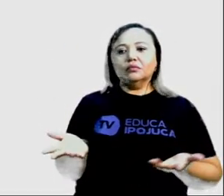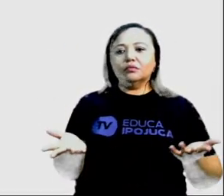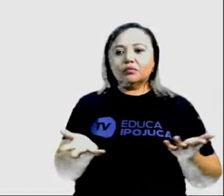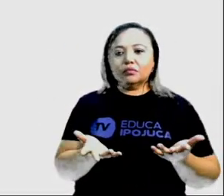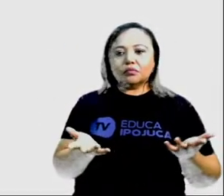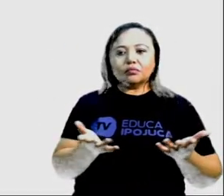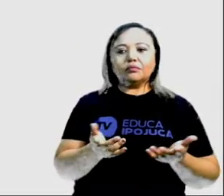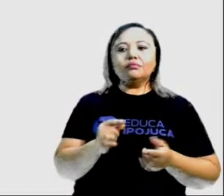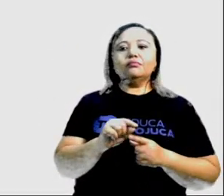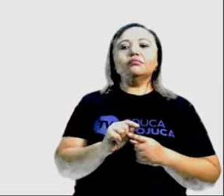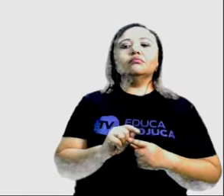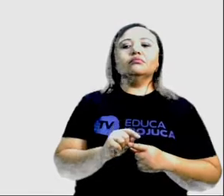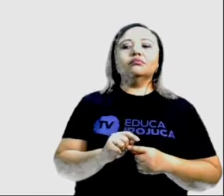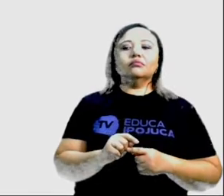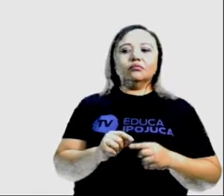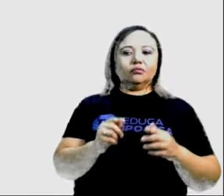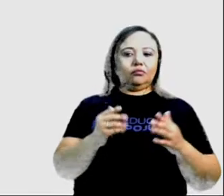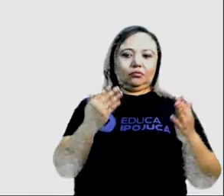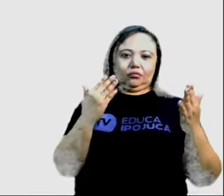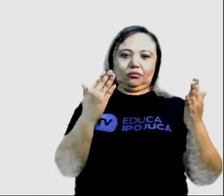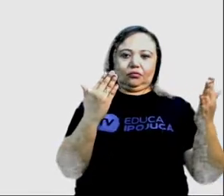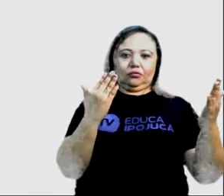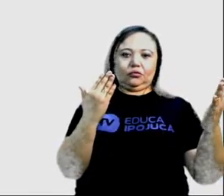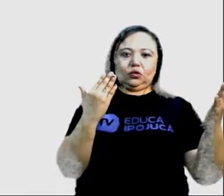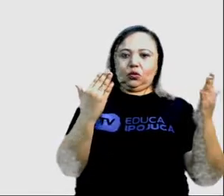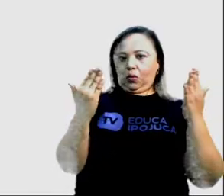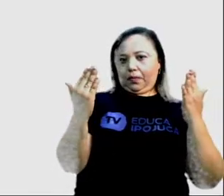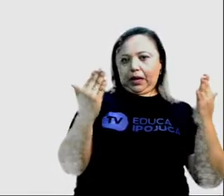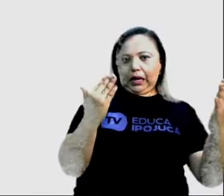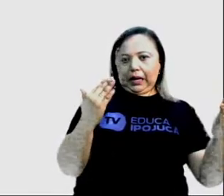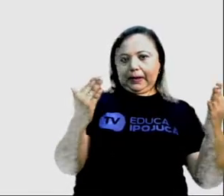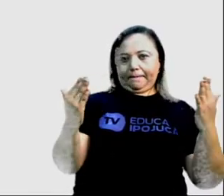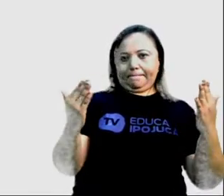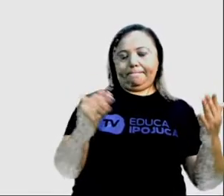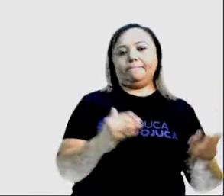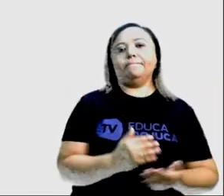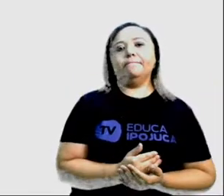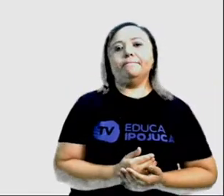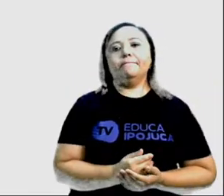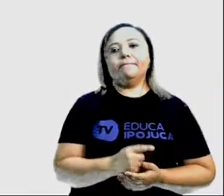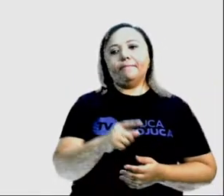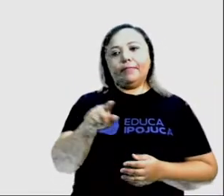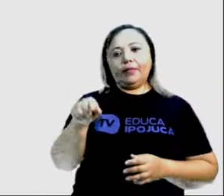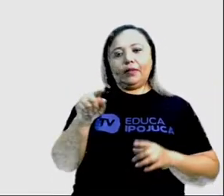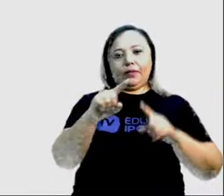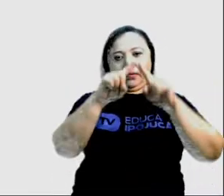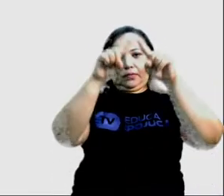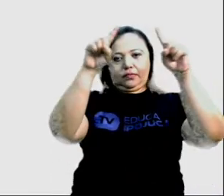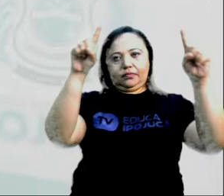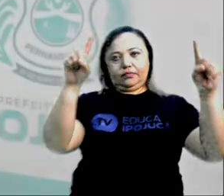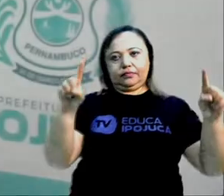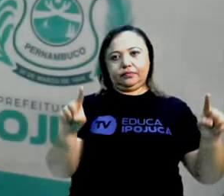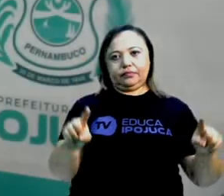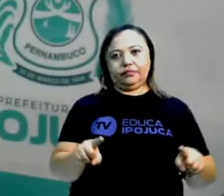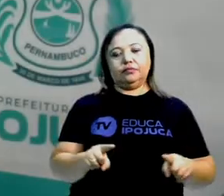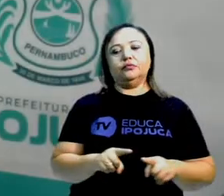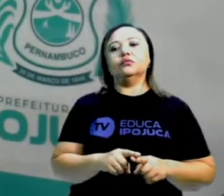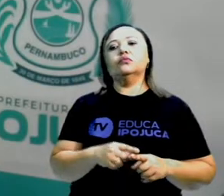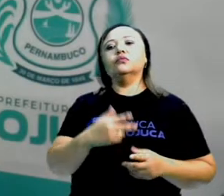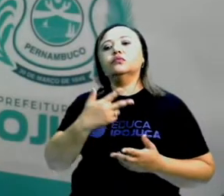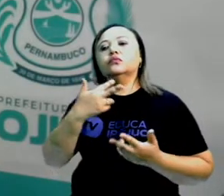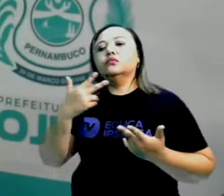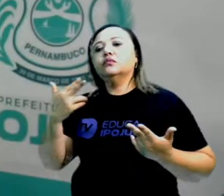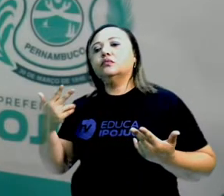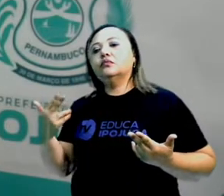agora vamos fazer umas comparações. O quadrado. Pense aí. Algumas coisas